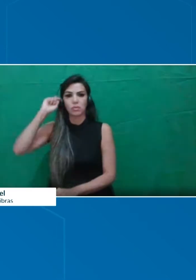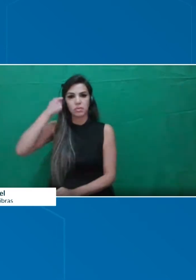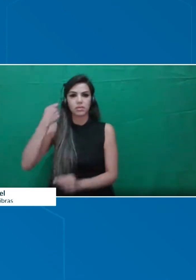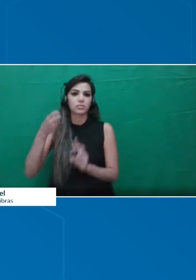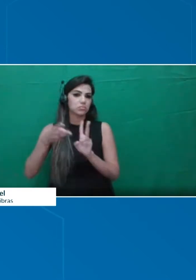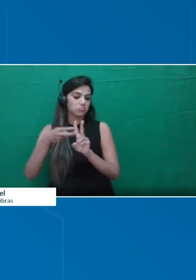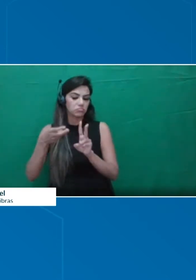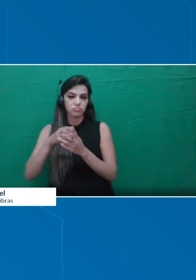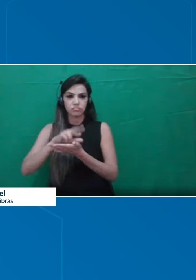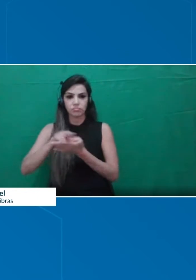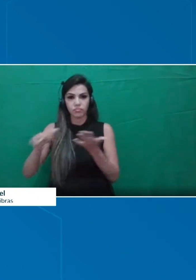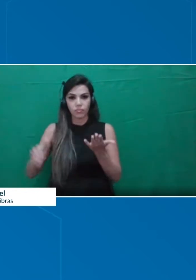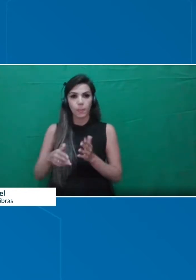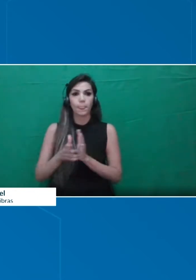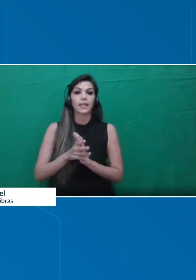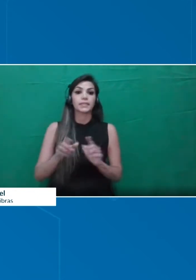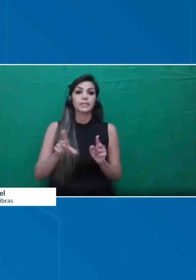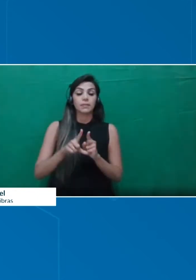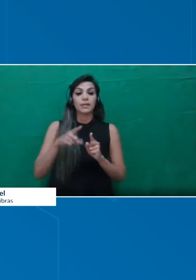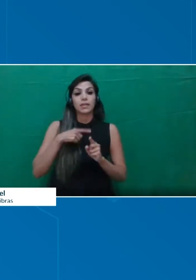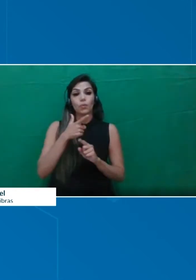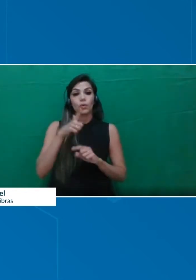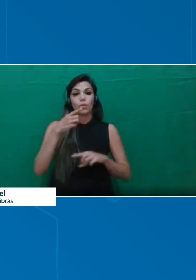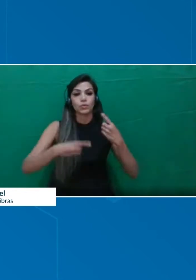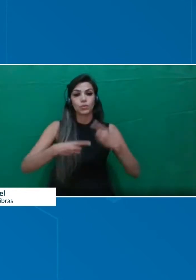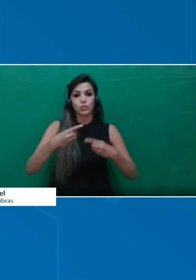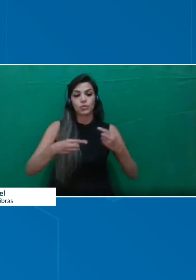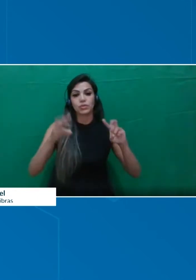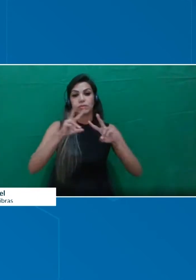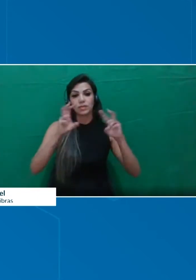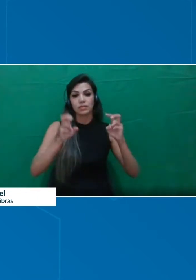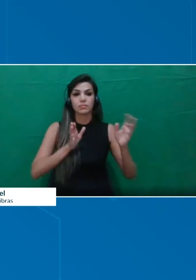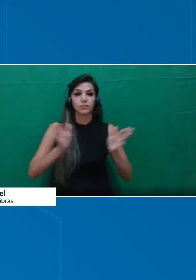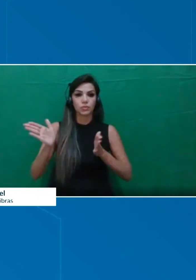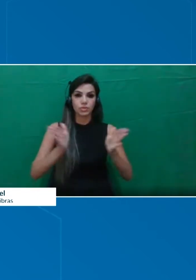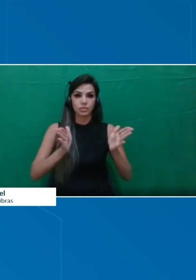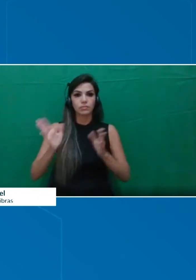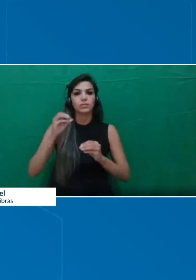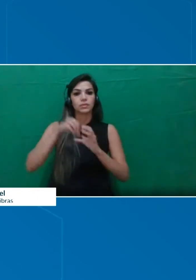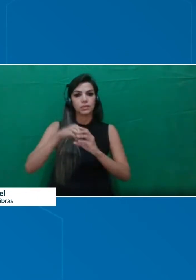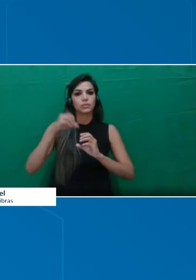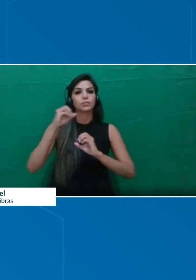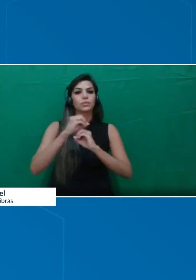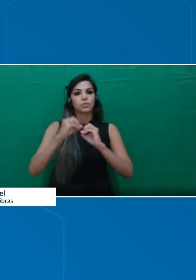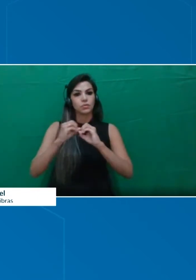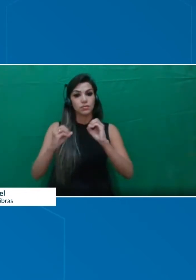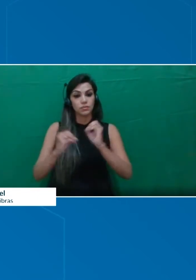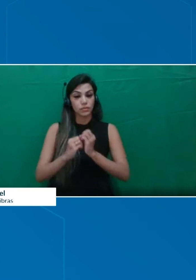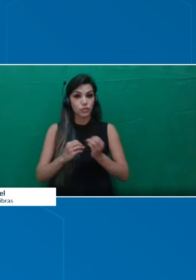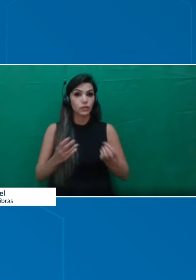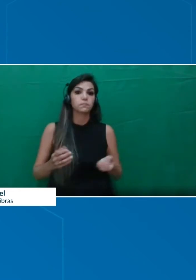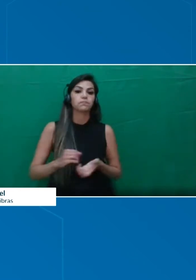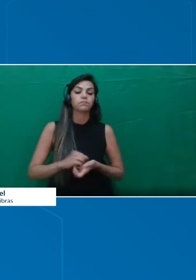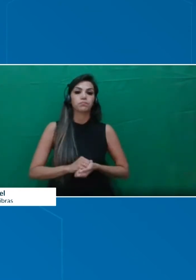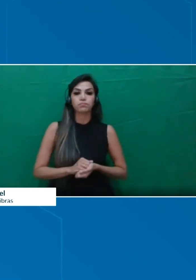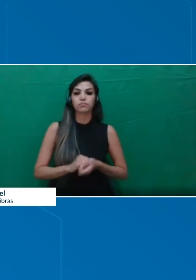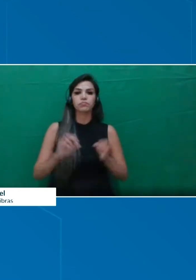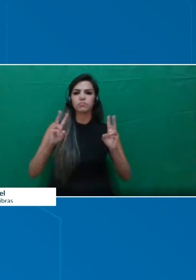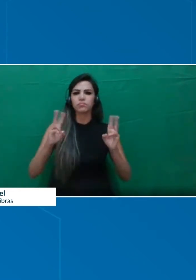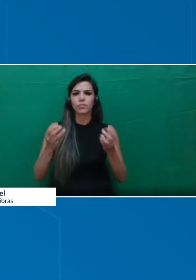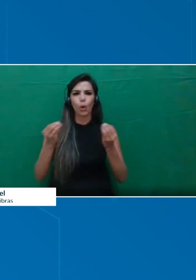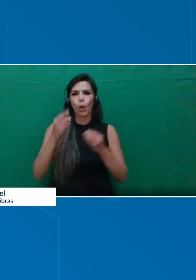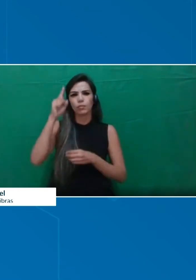discussão que vai trazer um pouco das questões de acessibilidade na universidade, né, sobre a